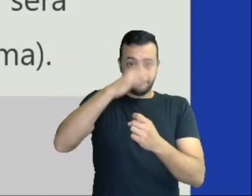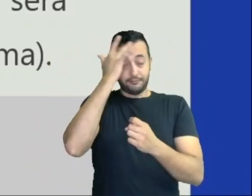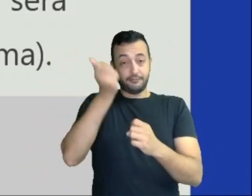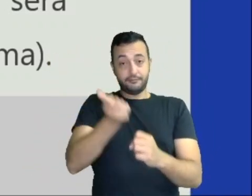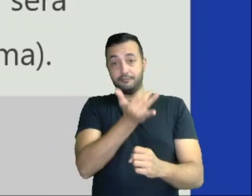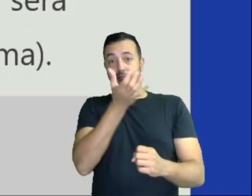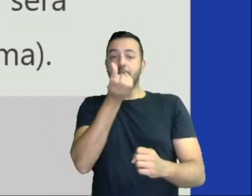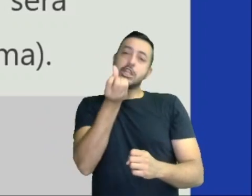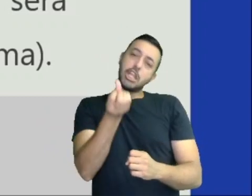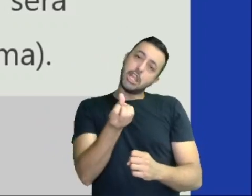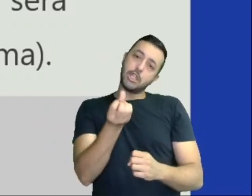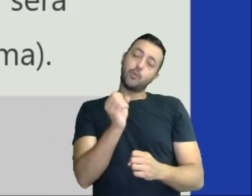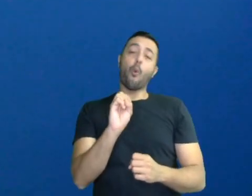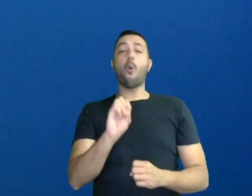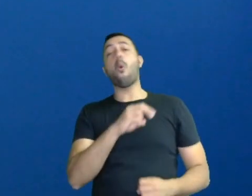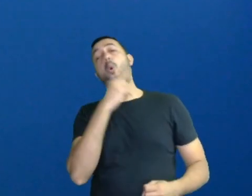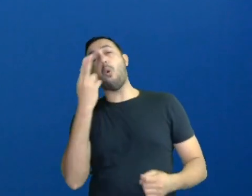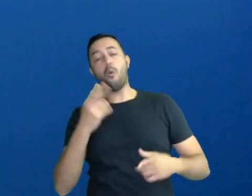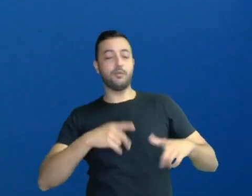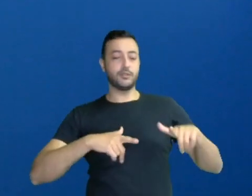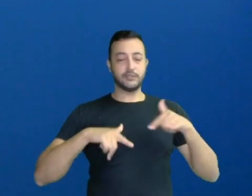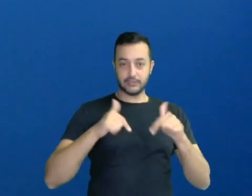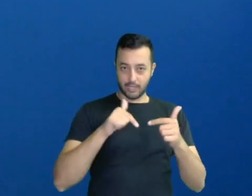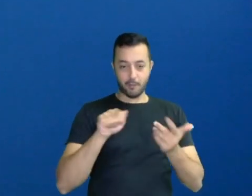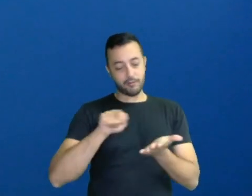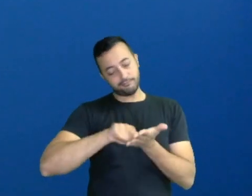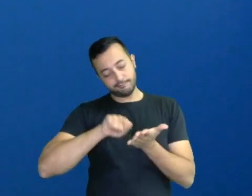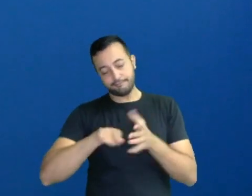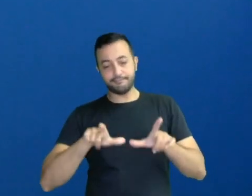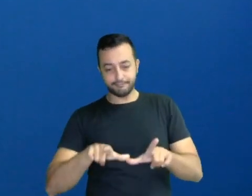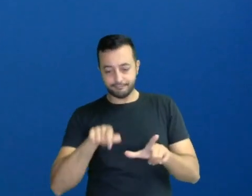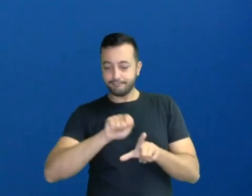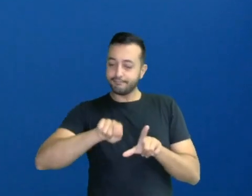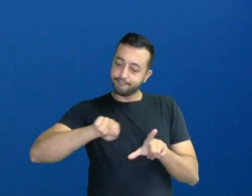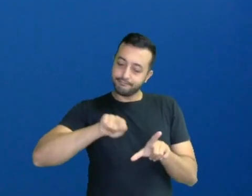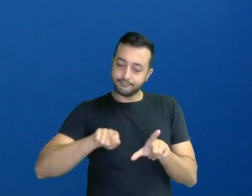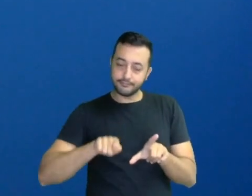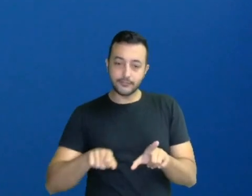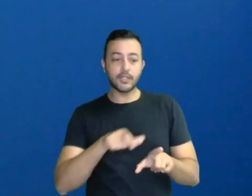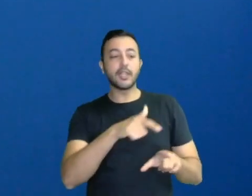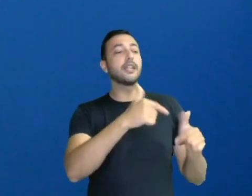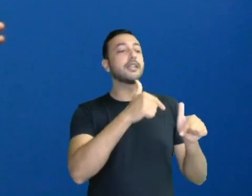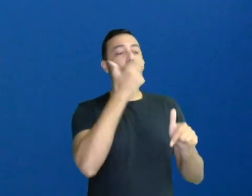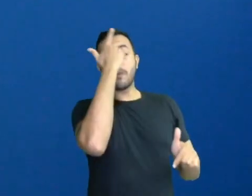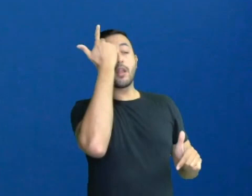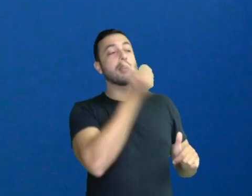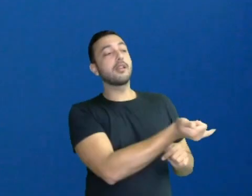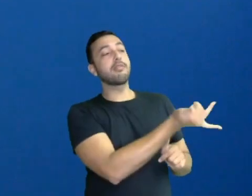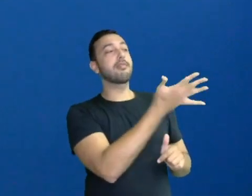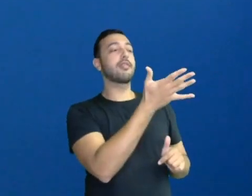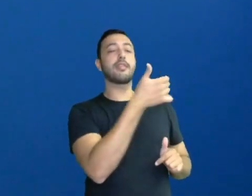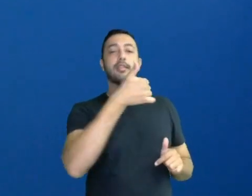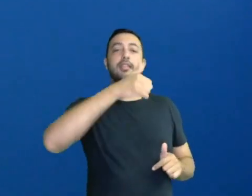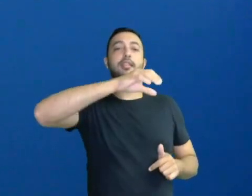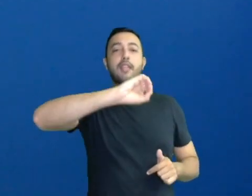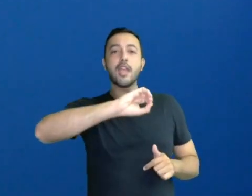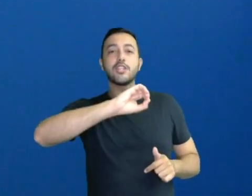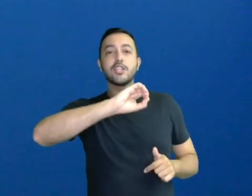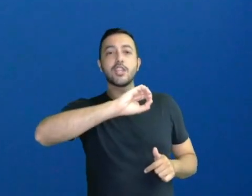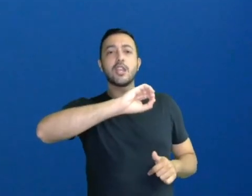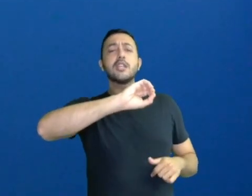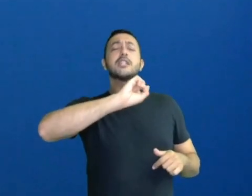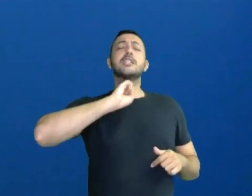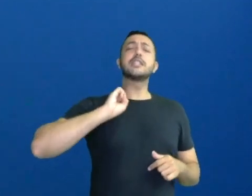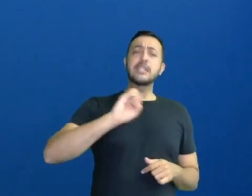né ou um no meu trabalho eu quero deixar um bilhete e lá trabalha um dez pessoas se eu